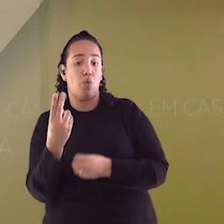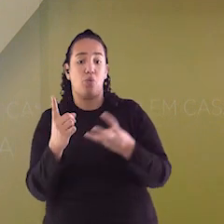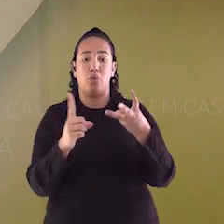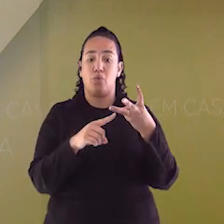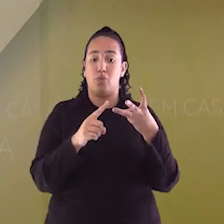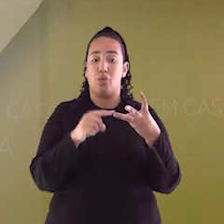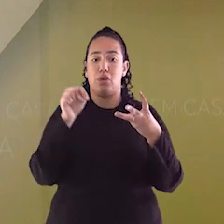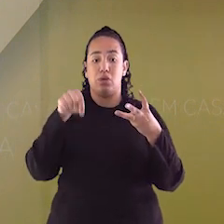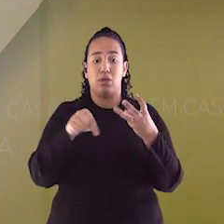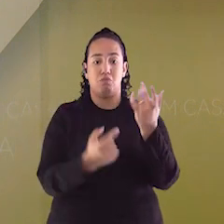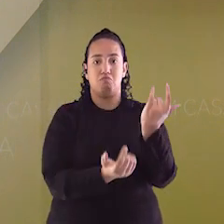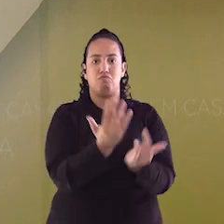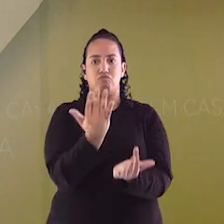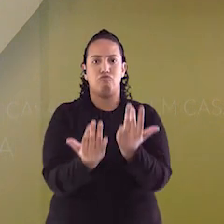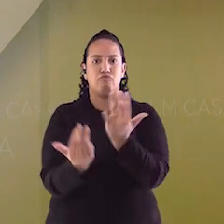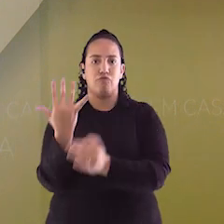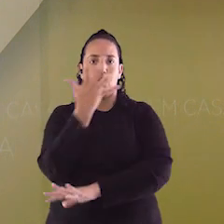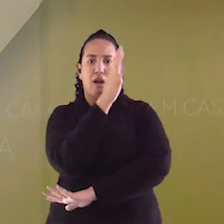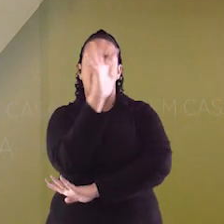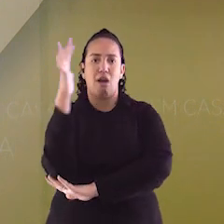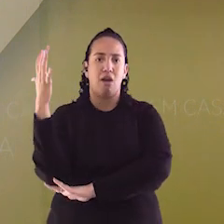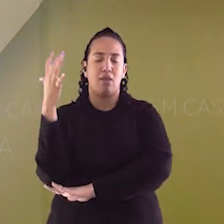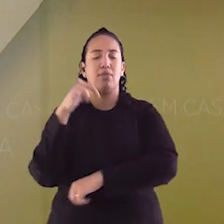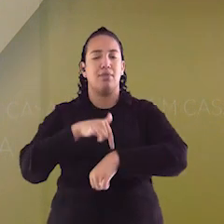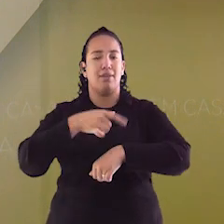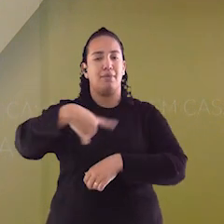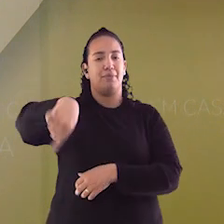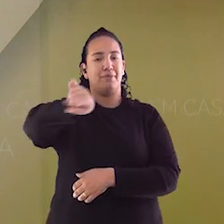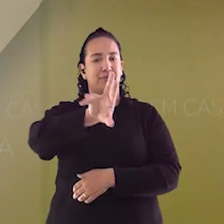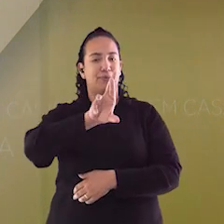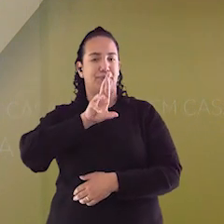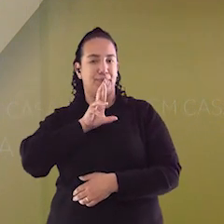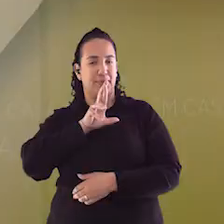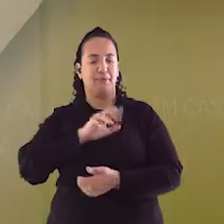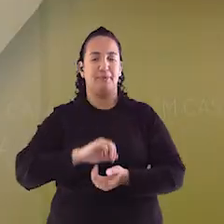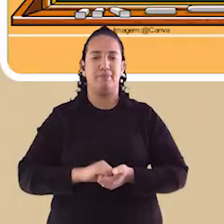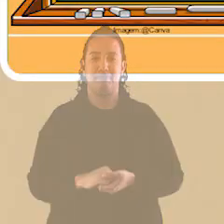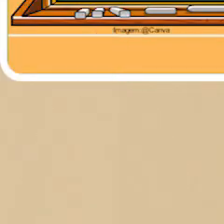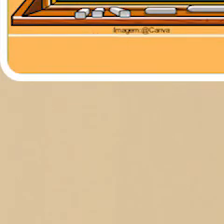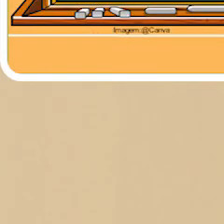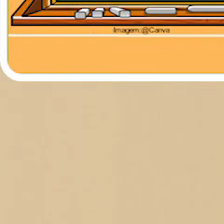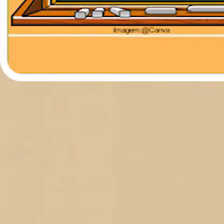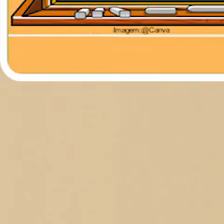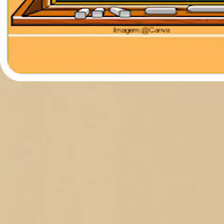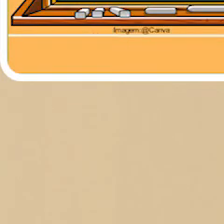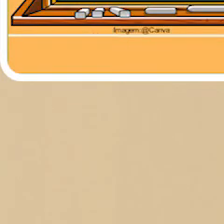letra C, a ocorrência de queimadas. Eu vou te dar alguns segundos.